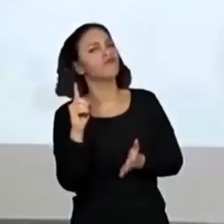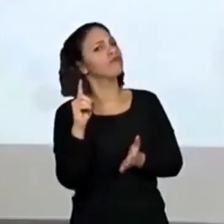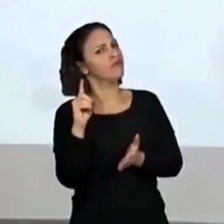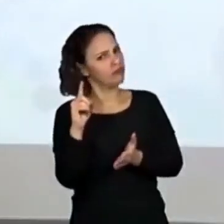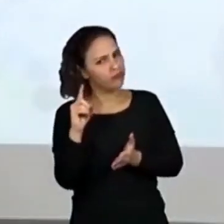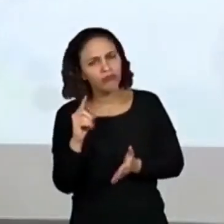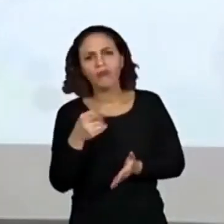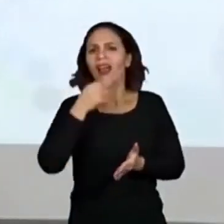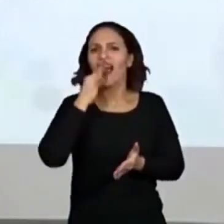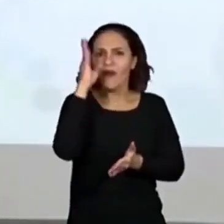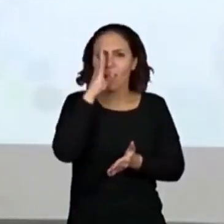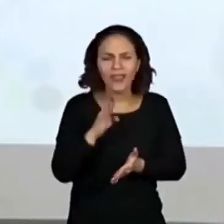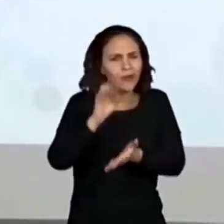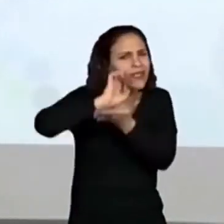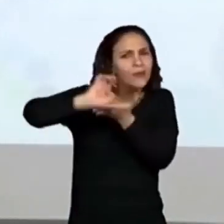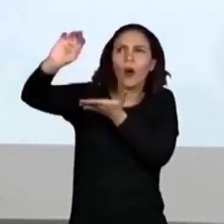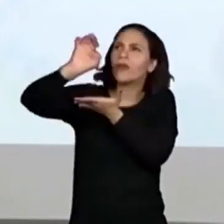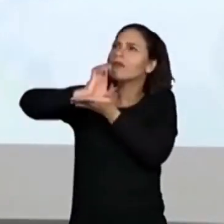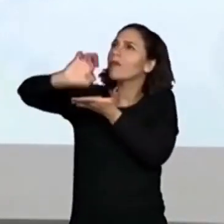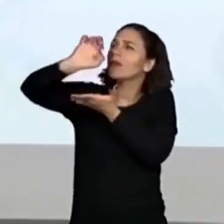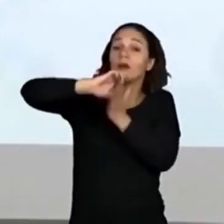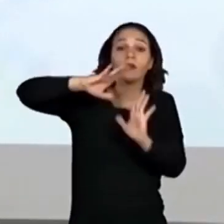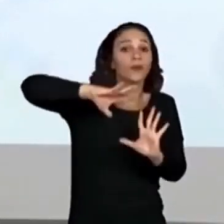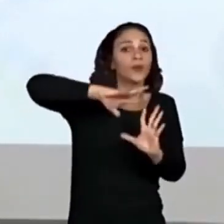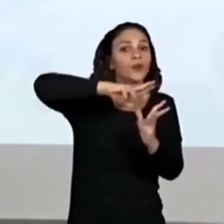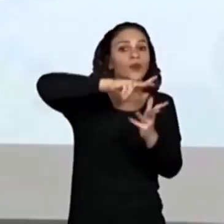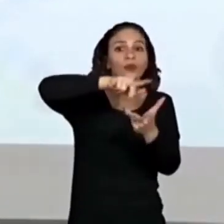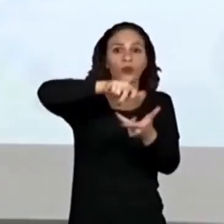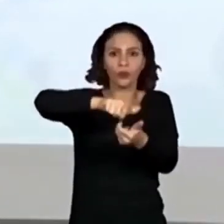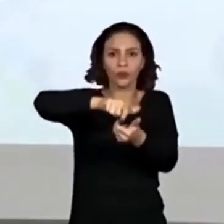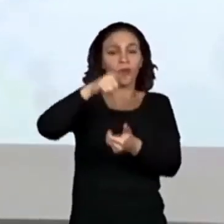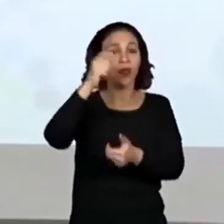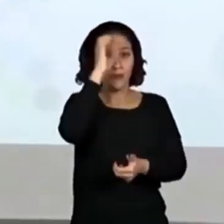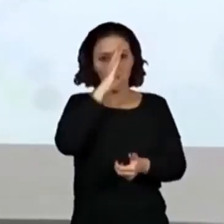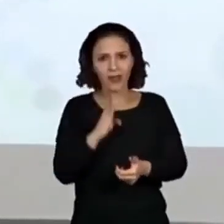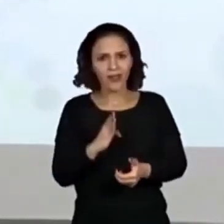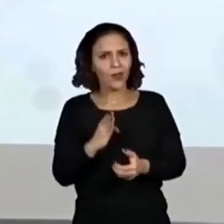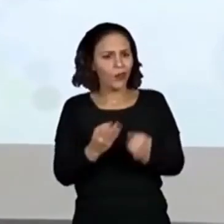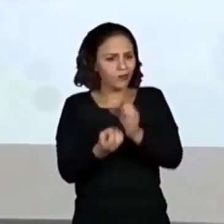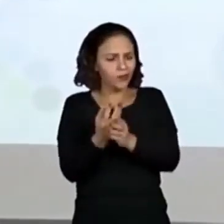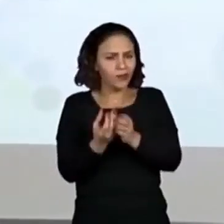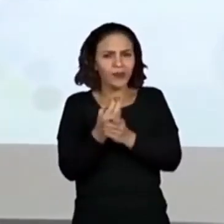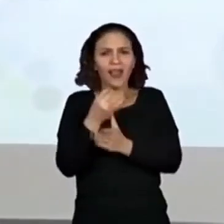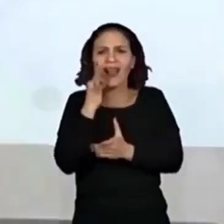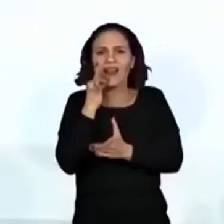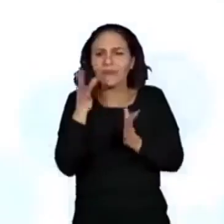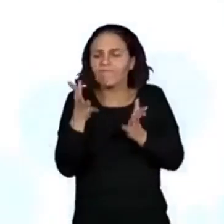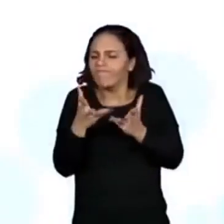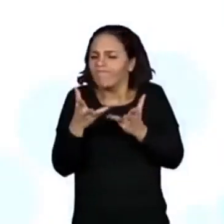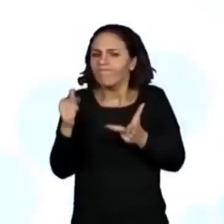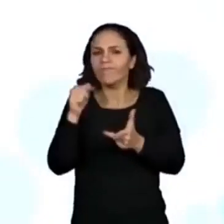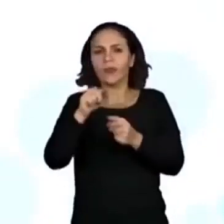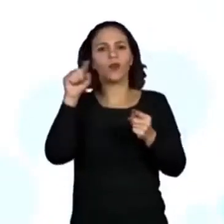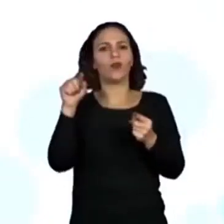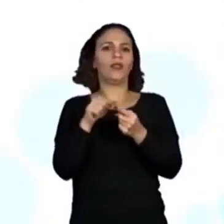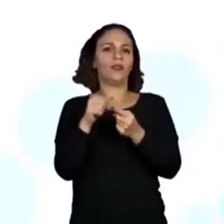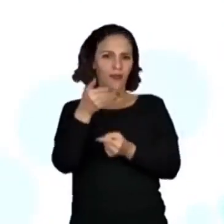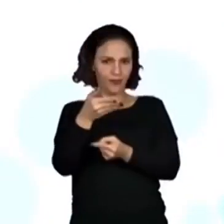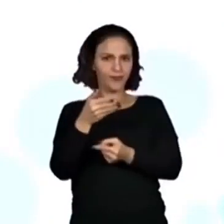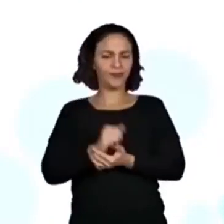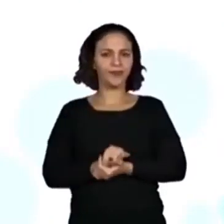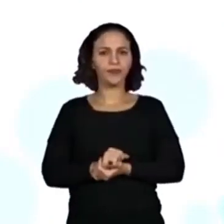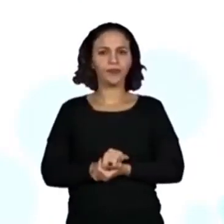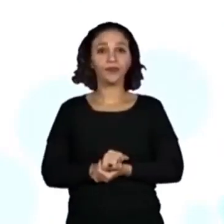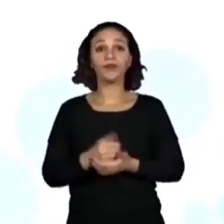corre ao mercado mundial, né? O Brasil produz cafés assim de grande qualidade. Agora, pessoal, eu